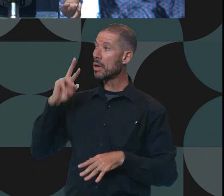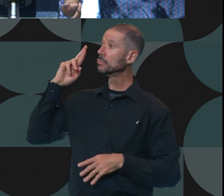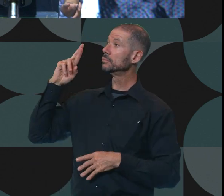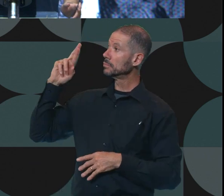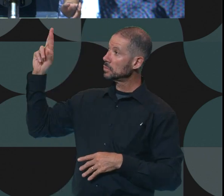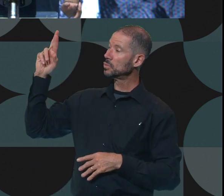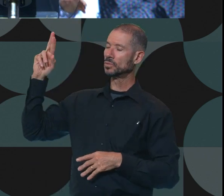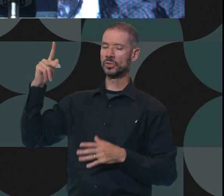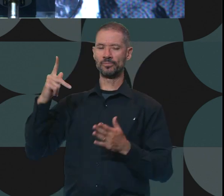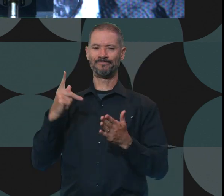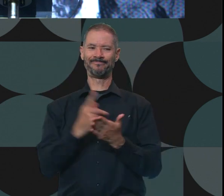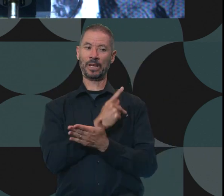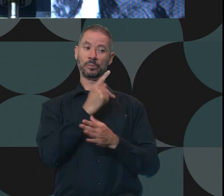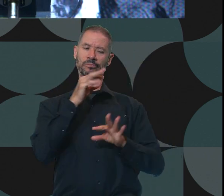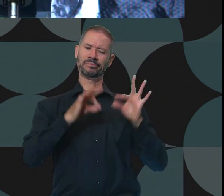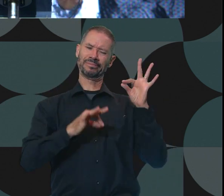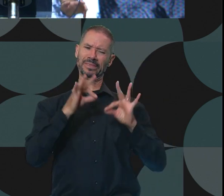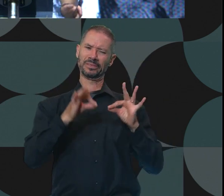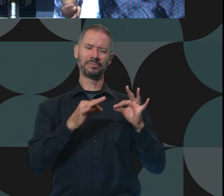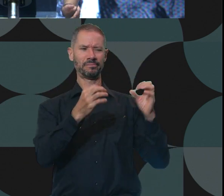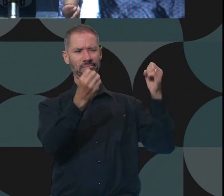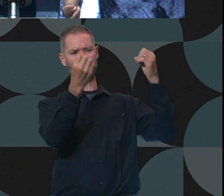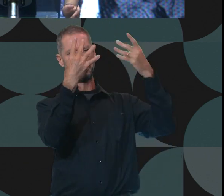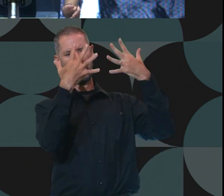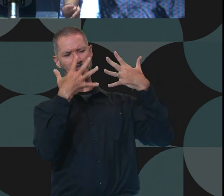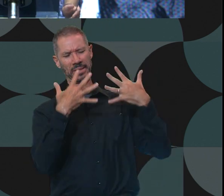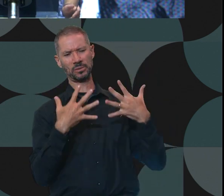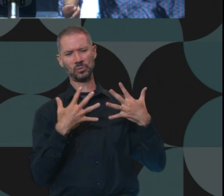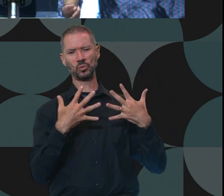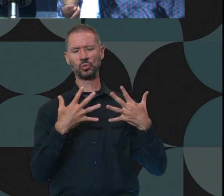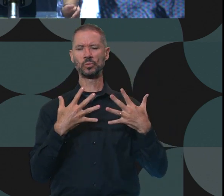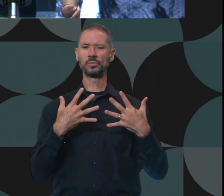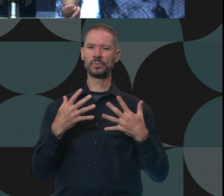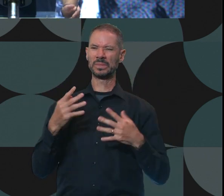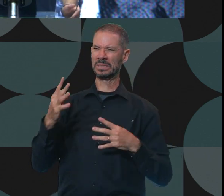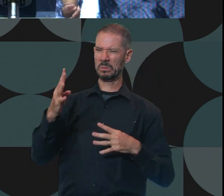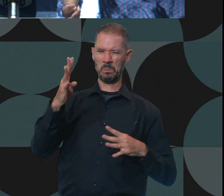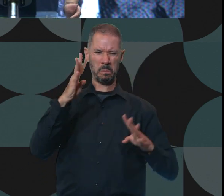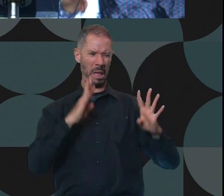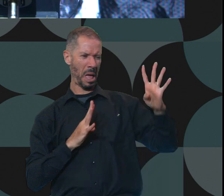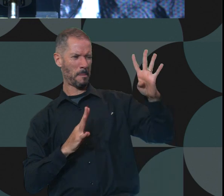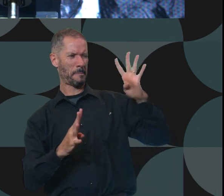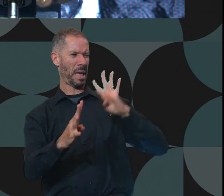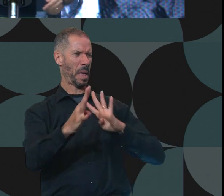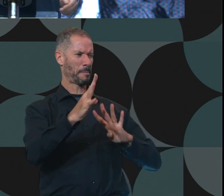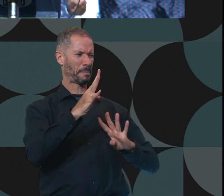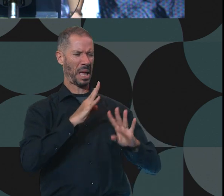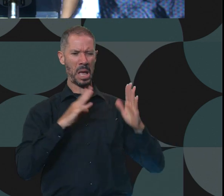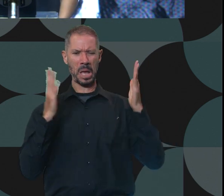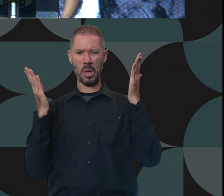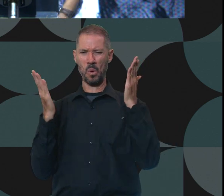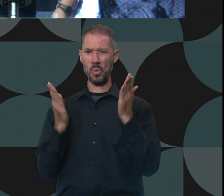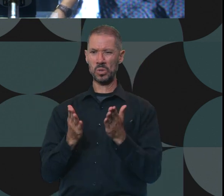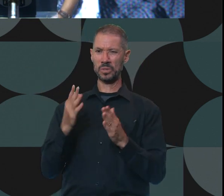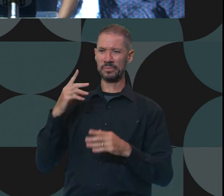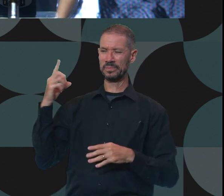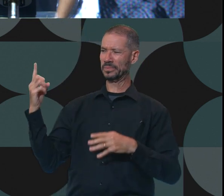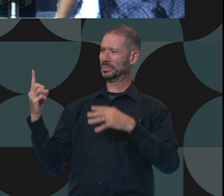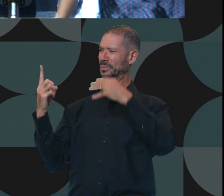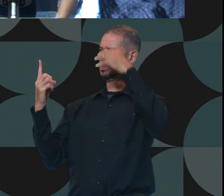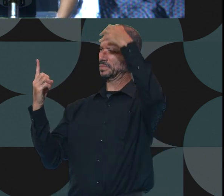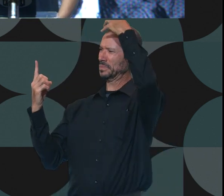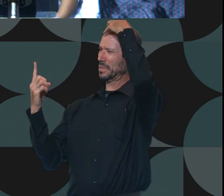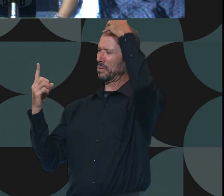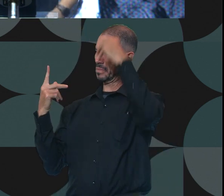sido injustiçado e me abençoe por causa dessas maldições de hoje. Assim, Davi